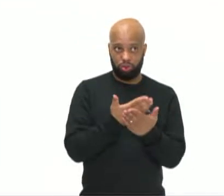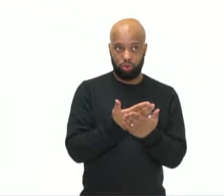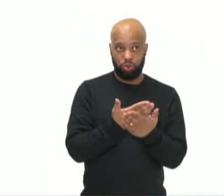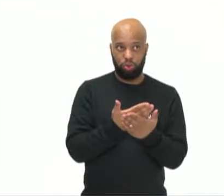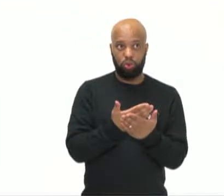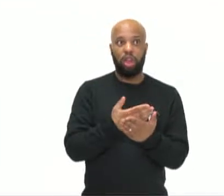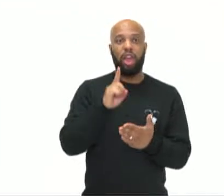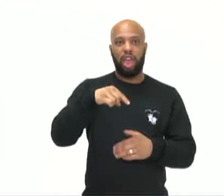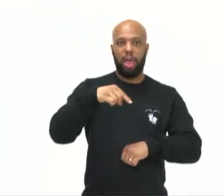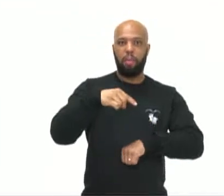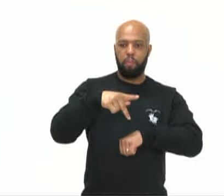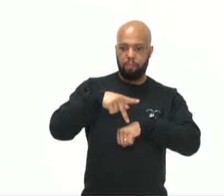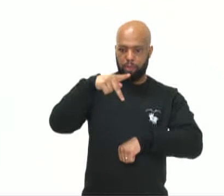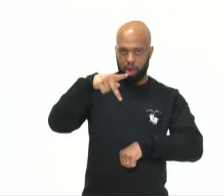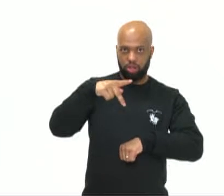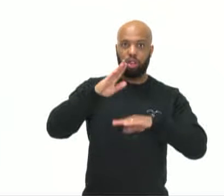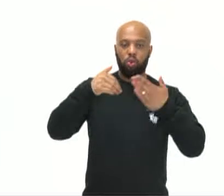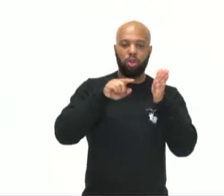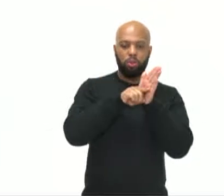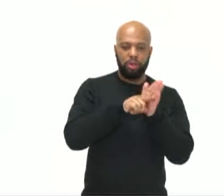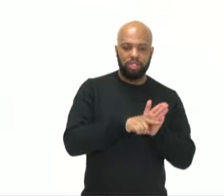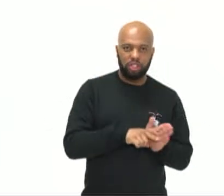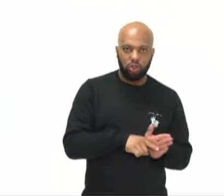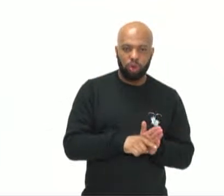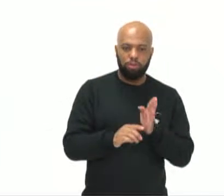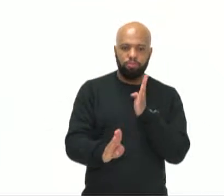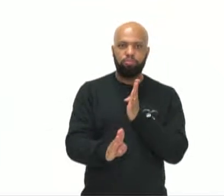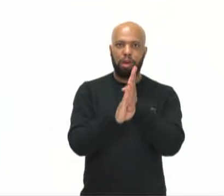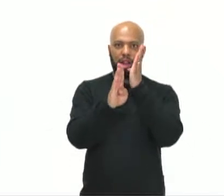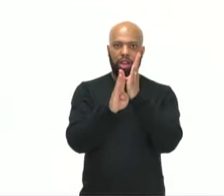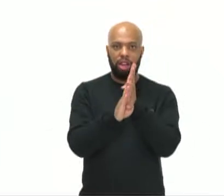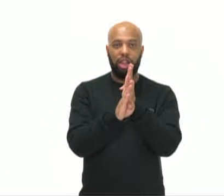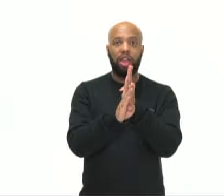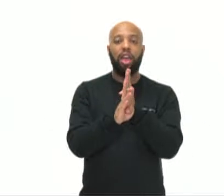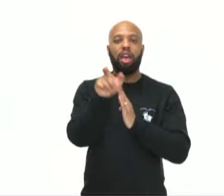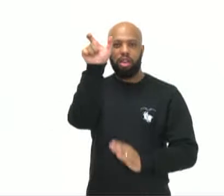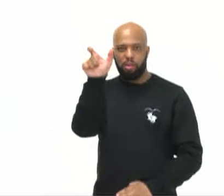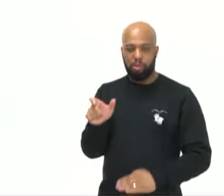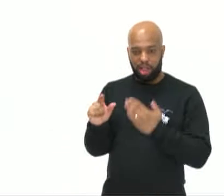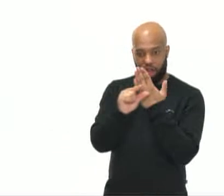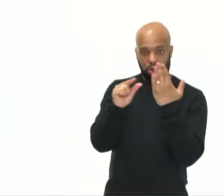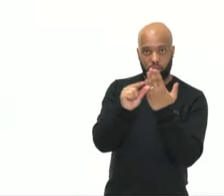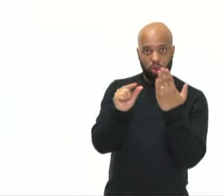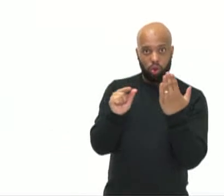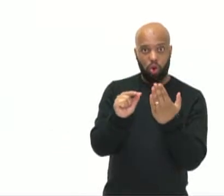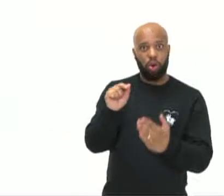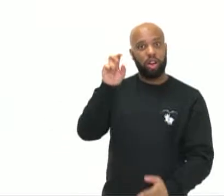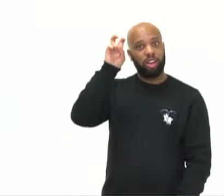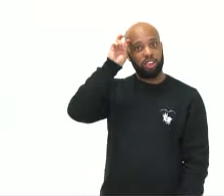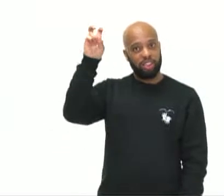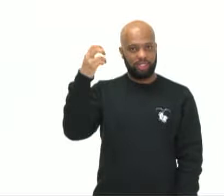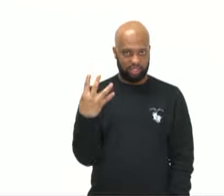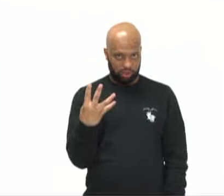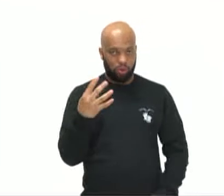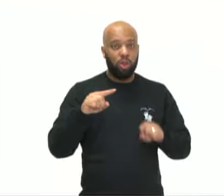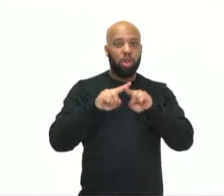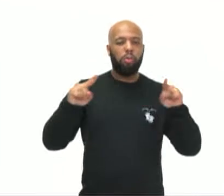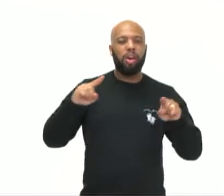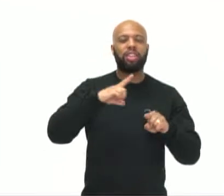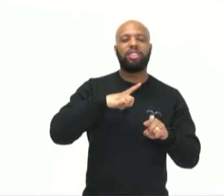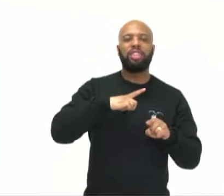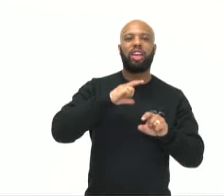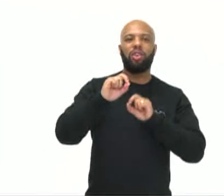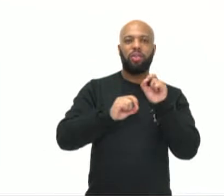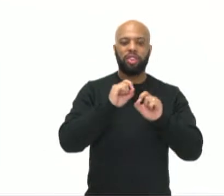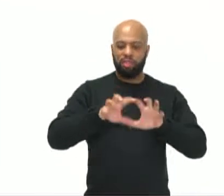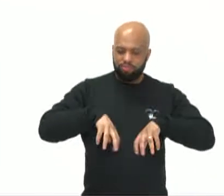de pós-graduação quando pesquisou as descobertas do suíço Jean Piaget. Por outro lado, a dedicação à música e às artes,